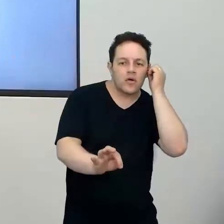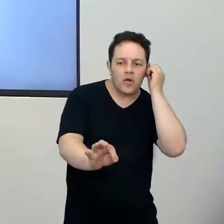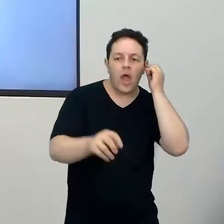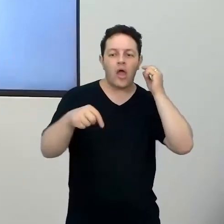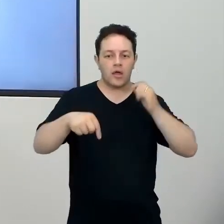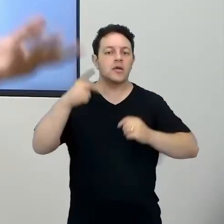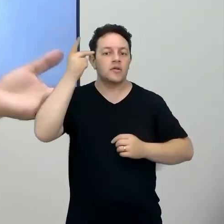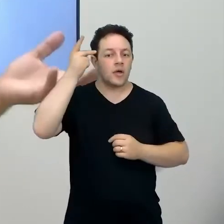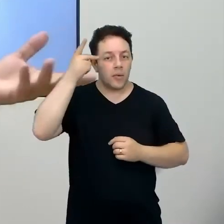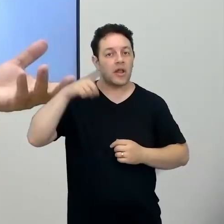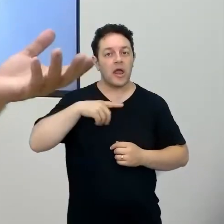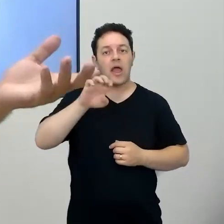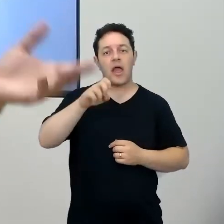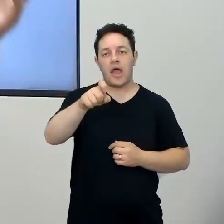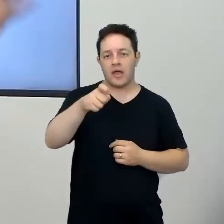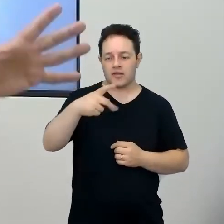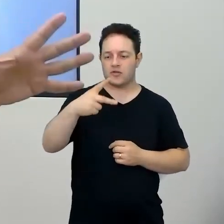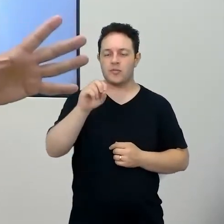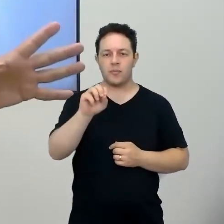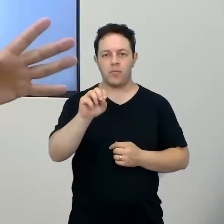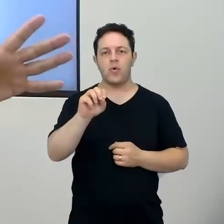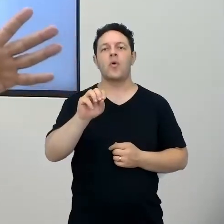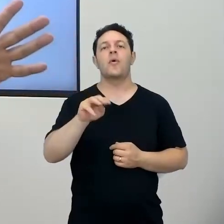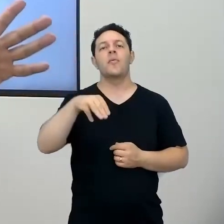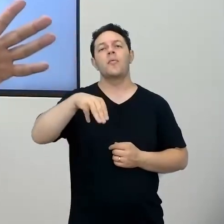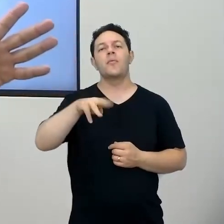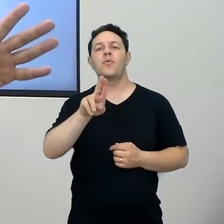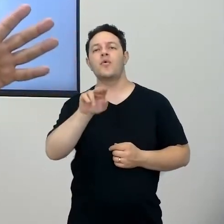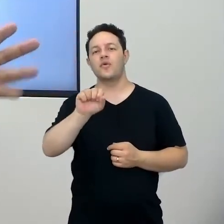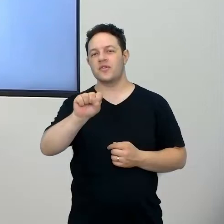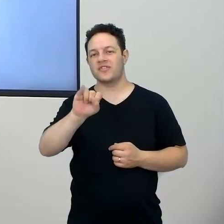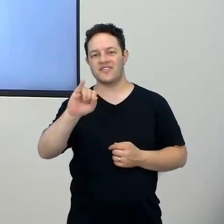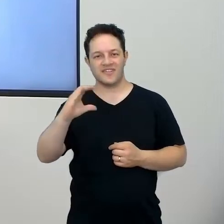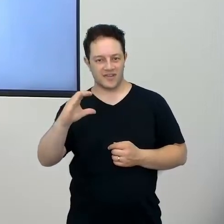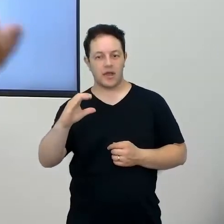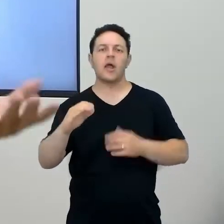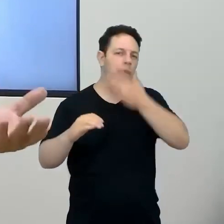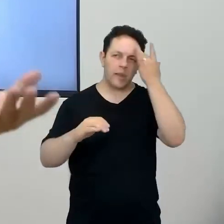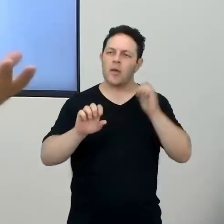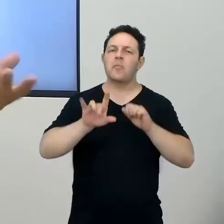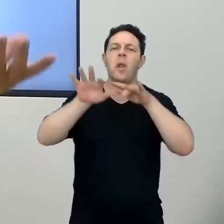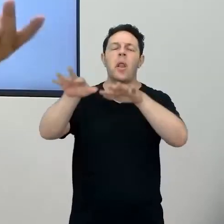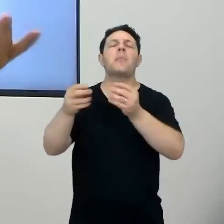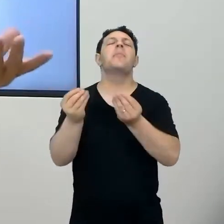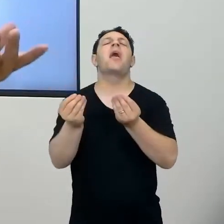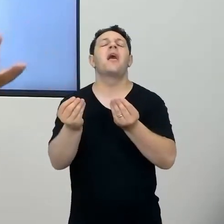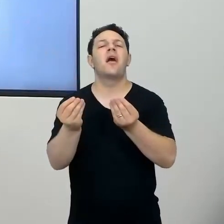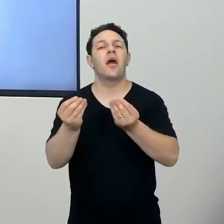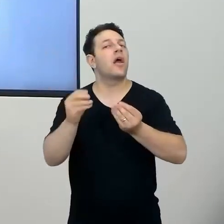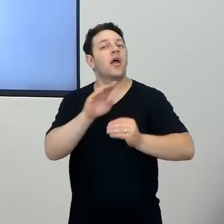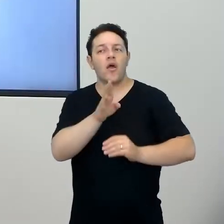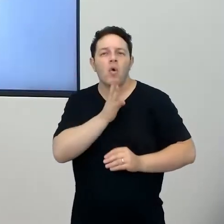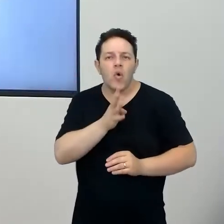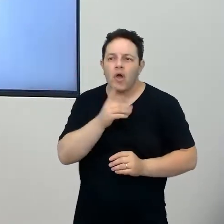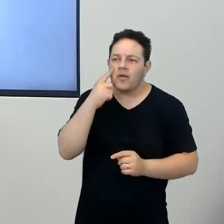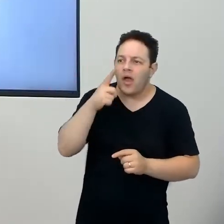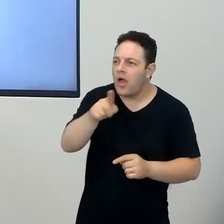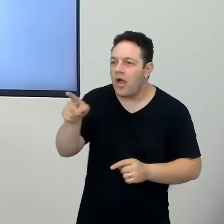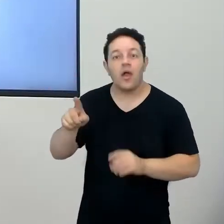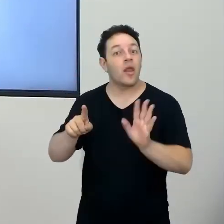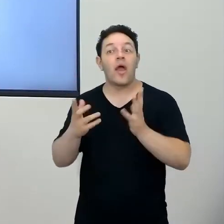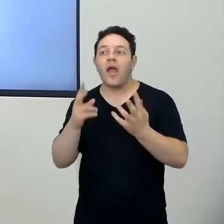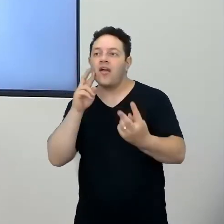São Paulo, por exemplo, a Expo Music, né? Para que as pessoas vão até lá? Para conhecer só novos produtos? Não, elas vão até lá para